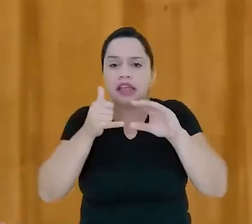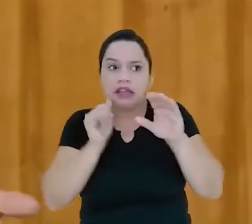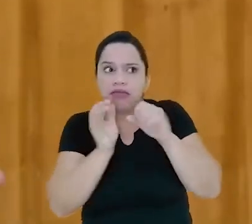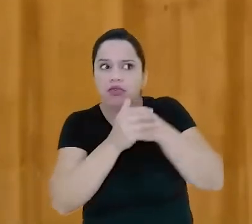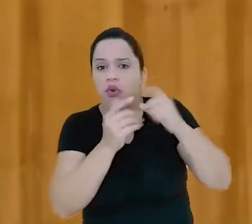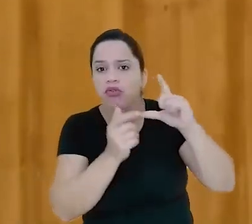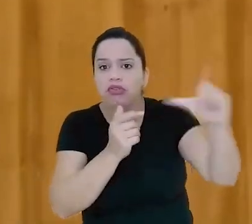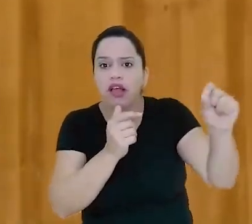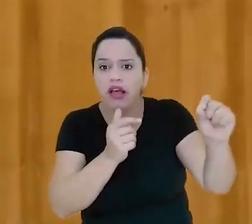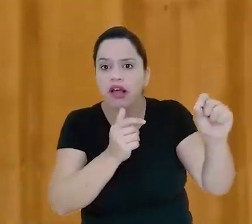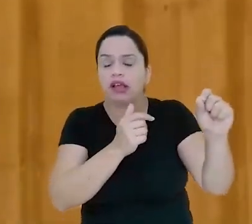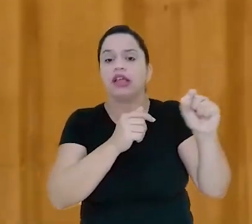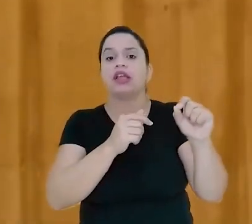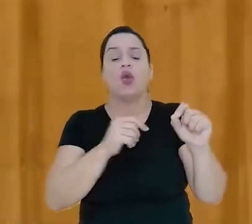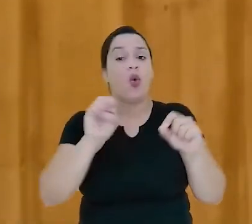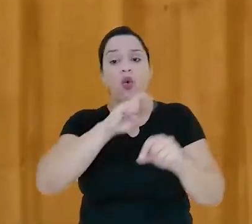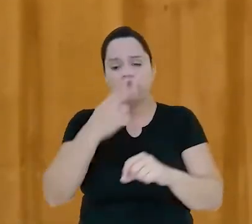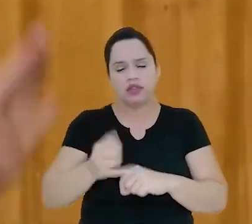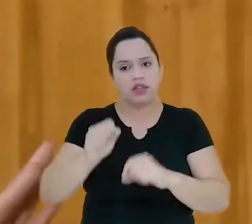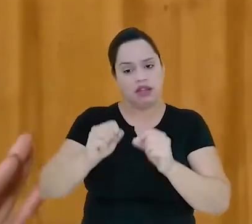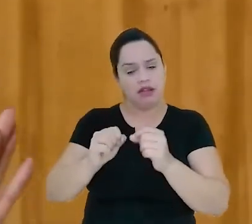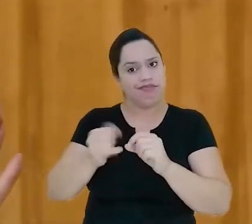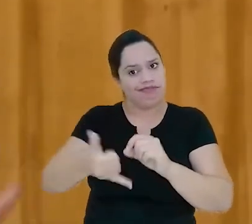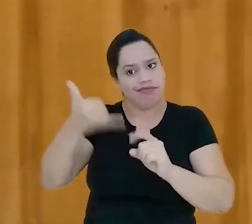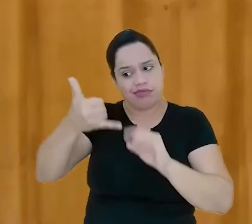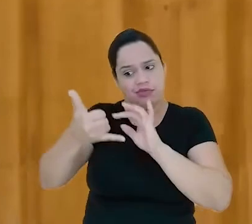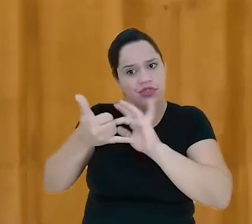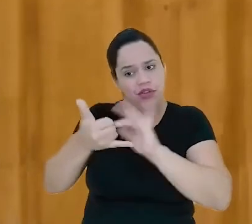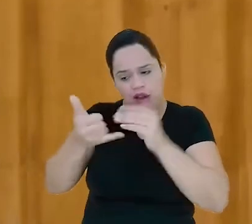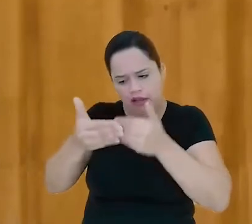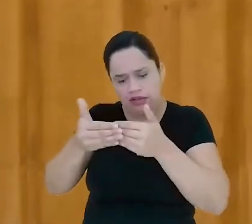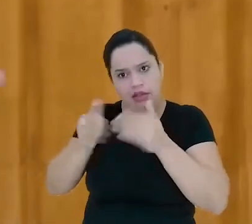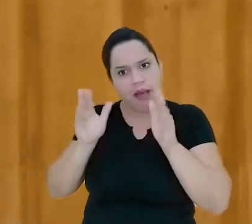vai, pega o telefone e abre, não tem nenhuma mensagem, está tudo apagado.